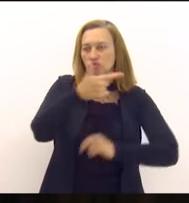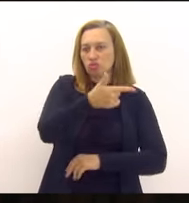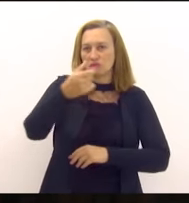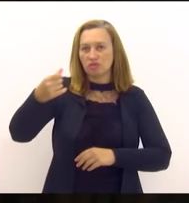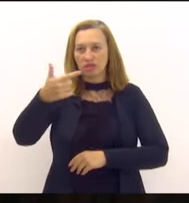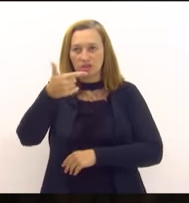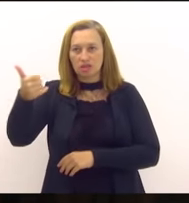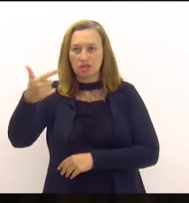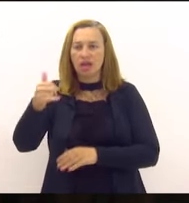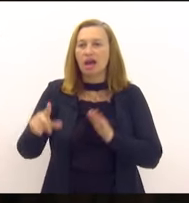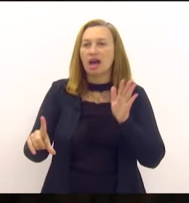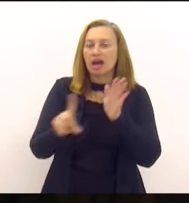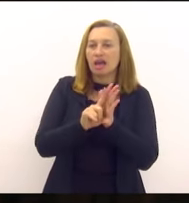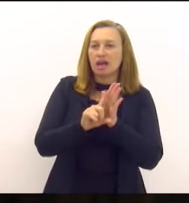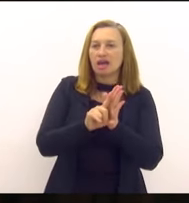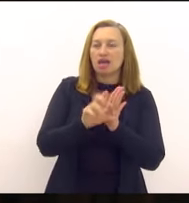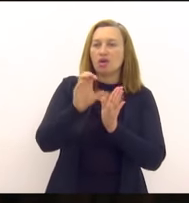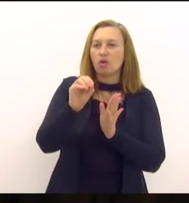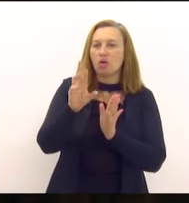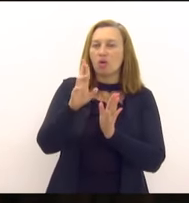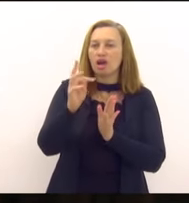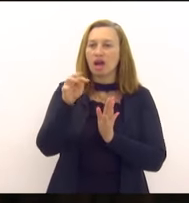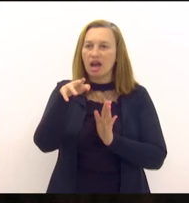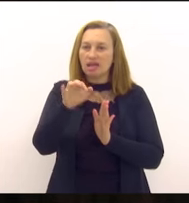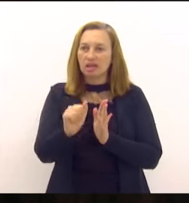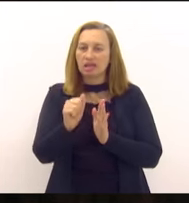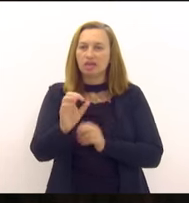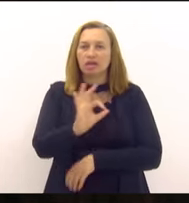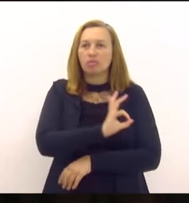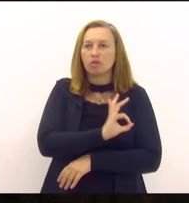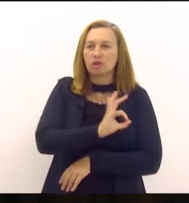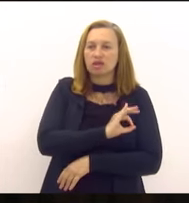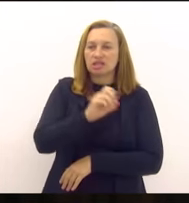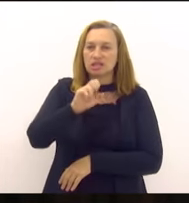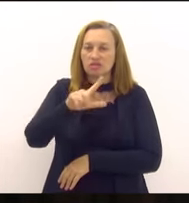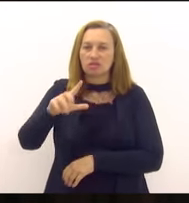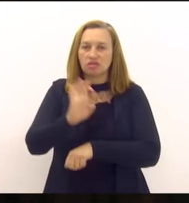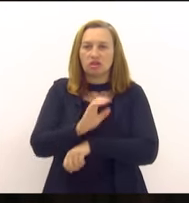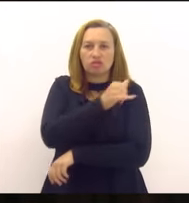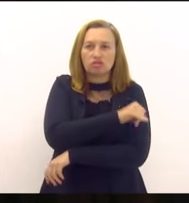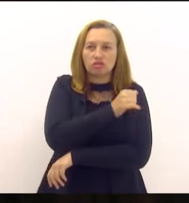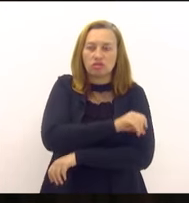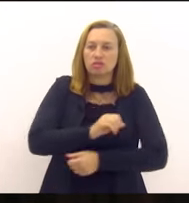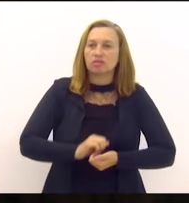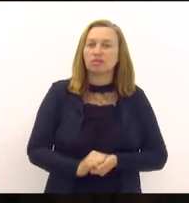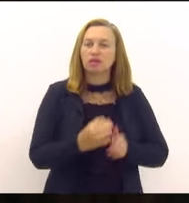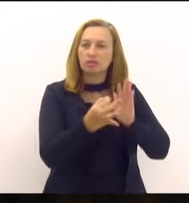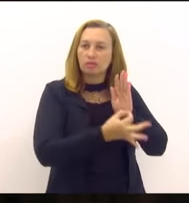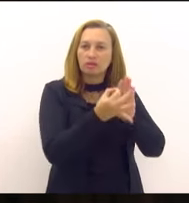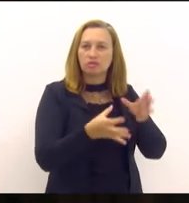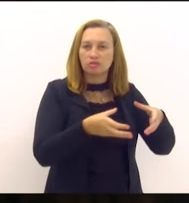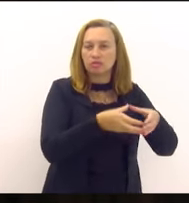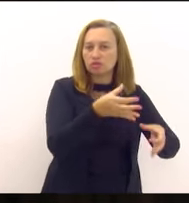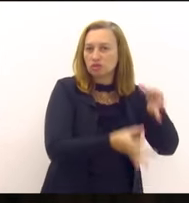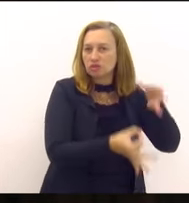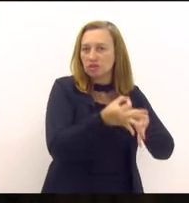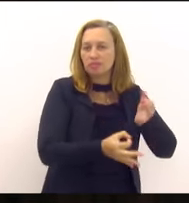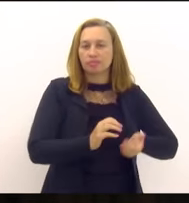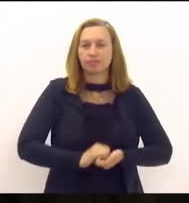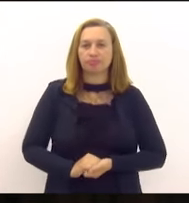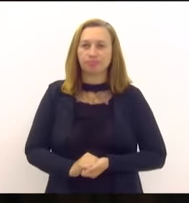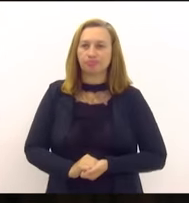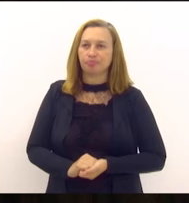institui a Lei Orgânica da Polícia Civil do Estado do Rio de Janeiro, pendendo de pareceres das comissões de Constituição e